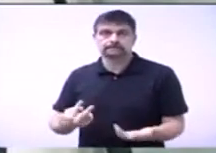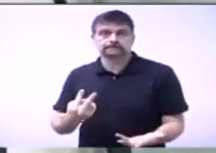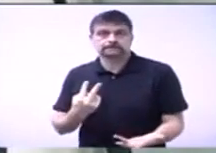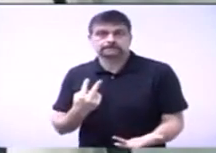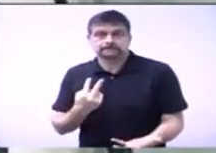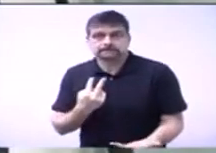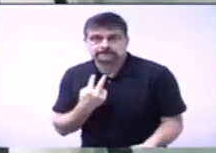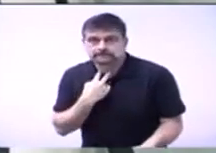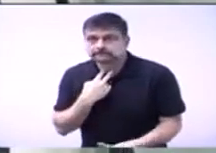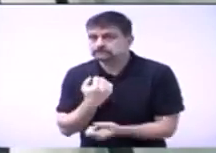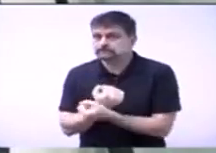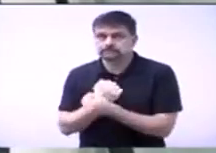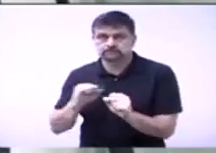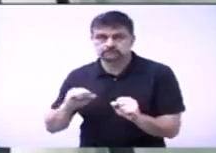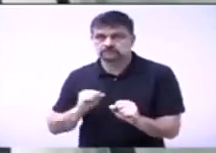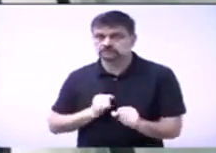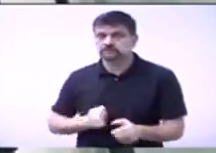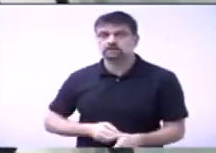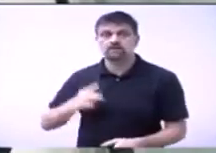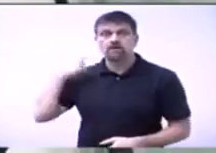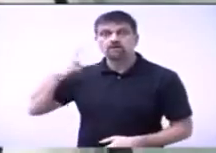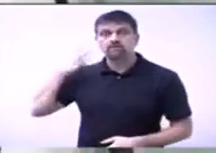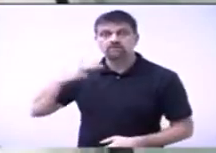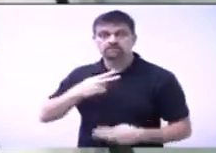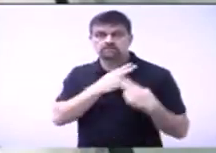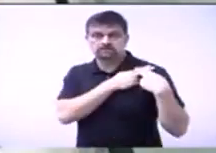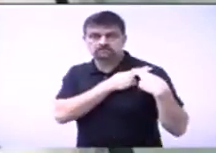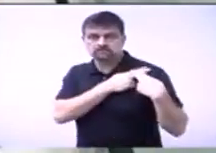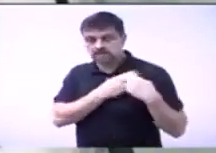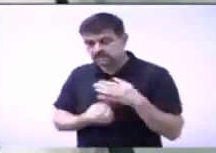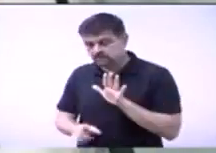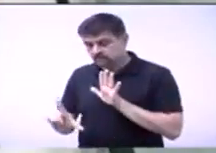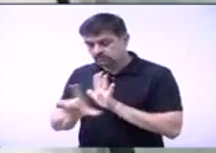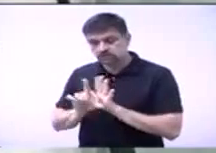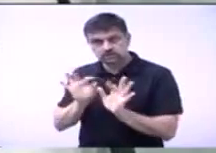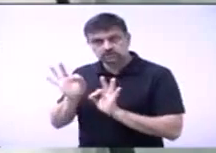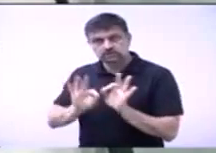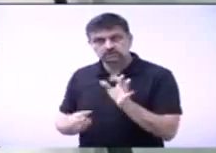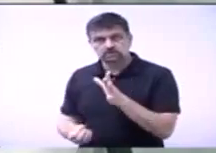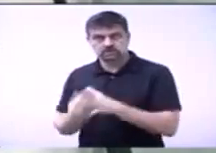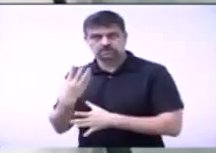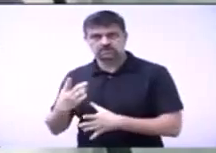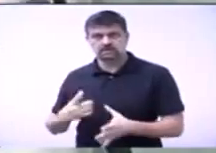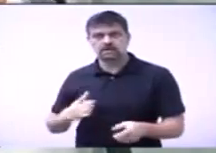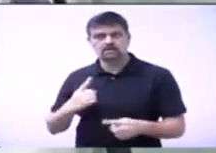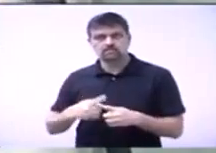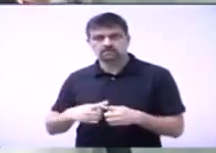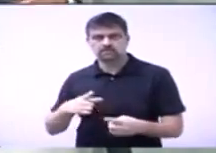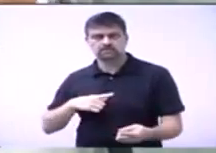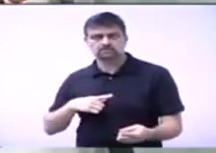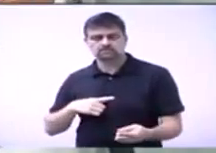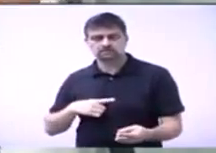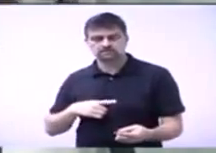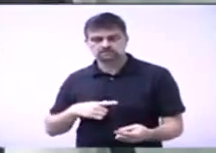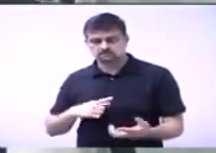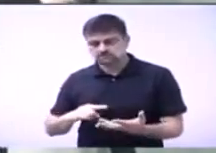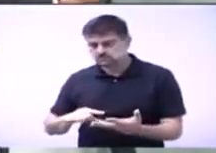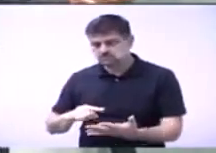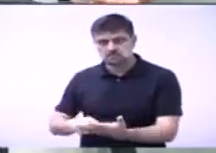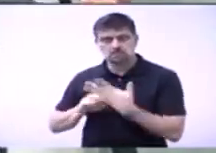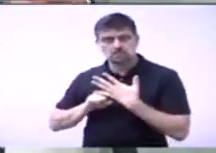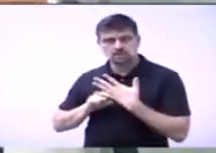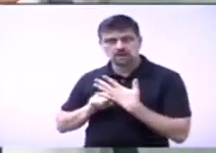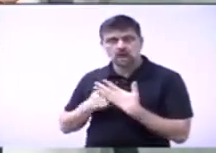não seria possível de ser de autoria de vereador. E eu achei muito estranho, viu, companheiro, também. Ela não veio nem indicando que existia um outro projeto de lei. Eu